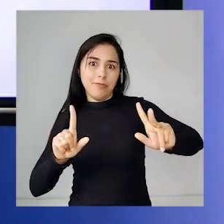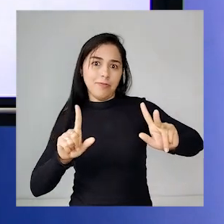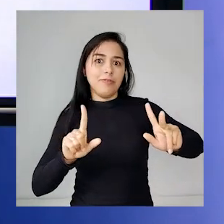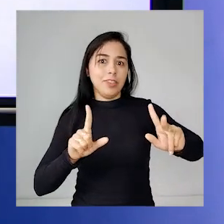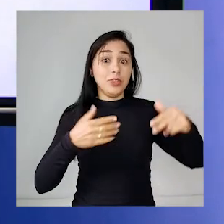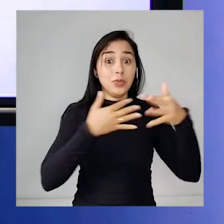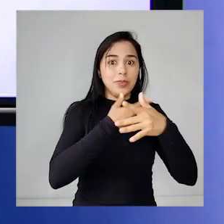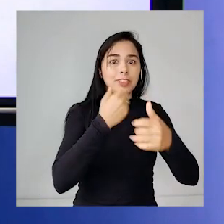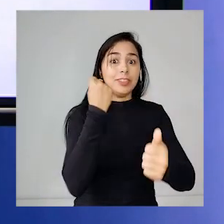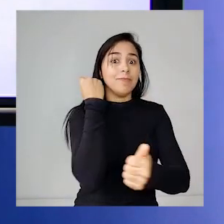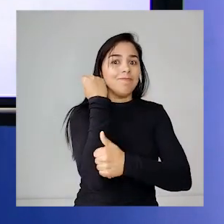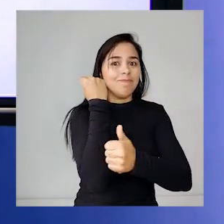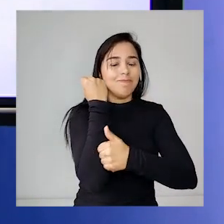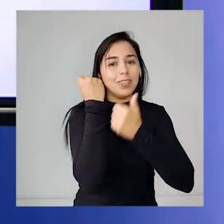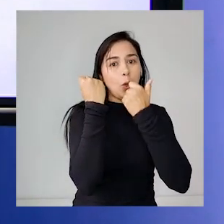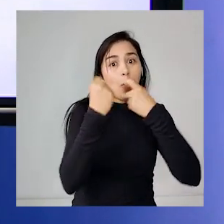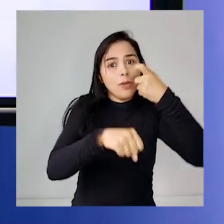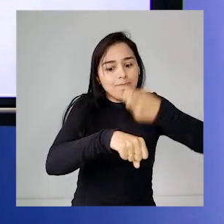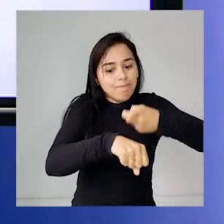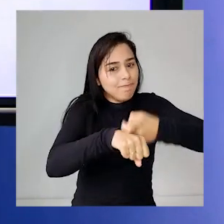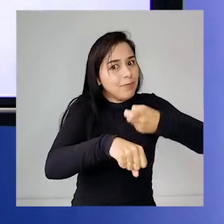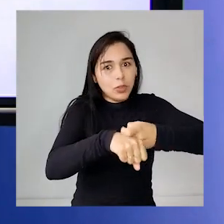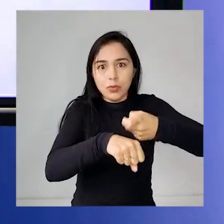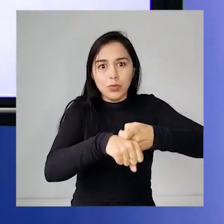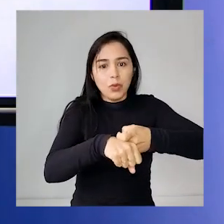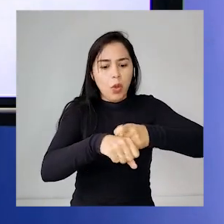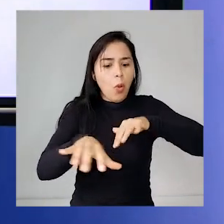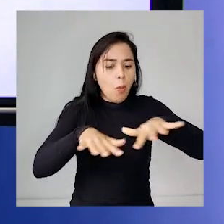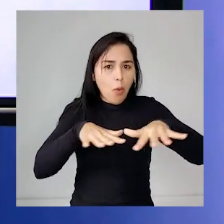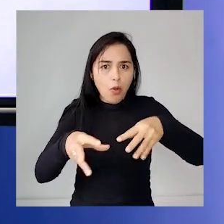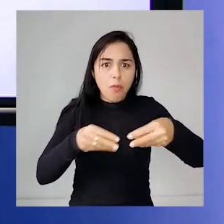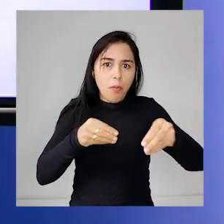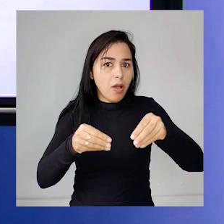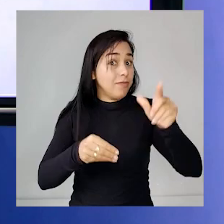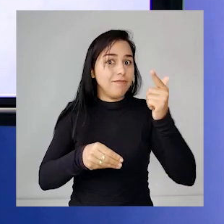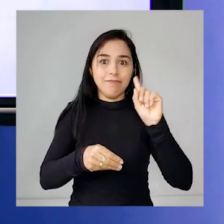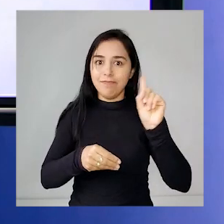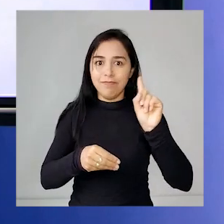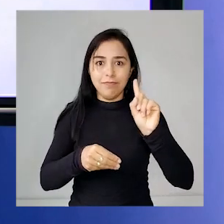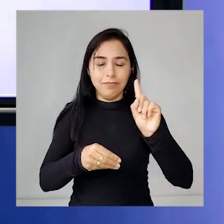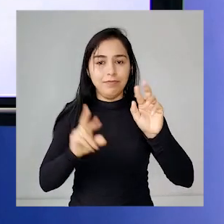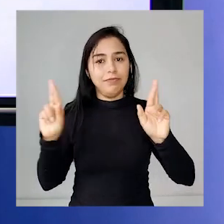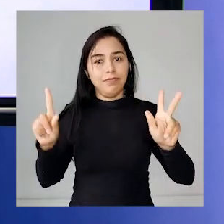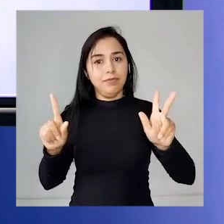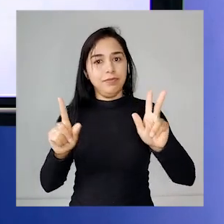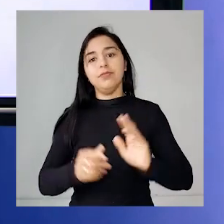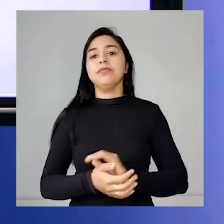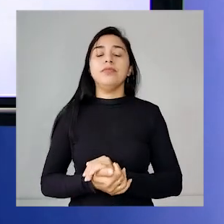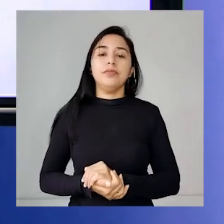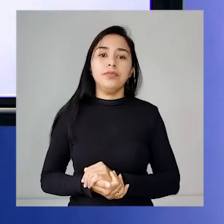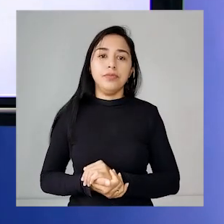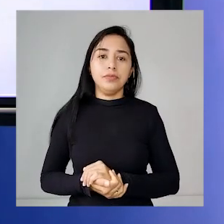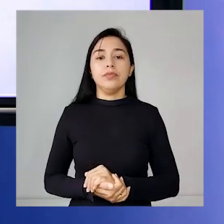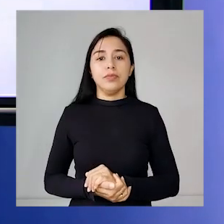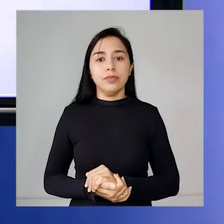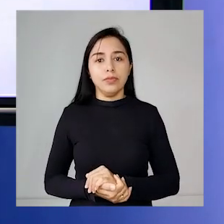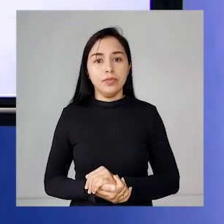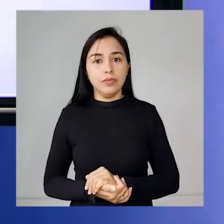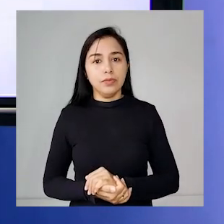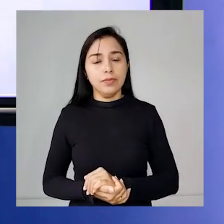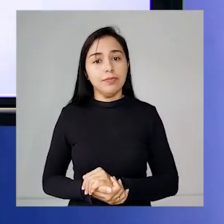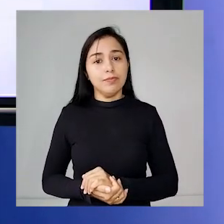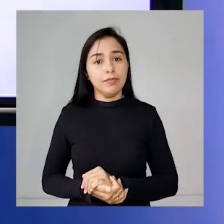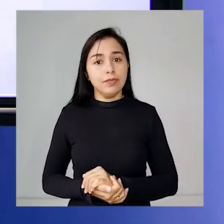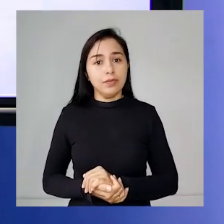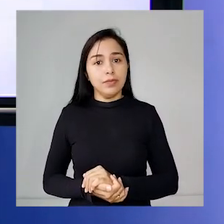ele não tem aquela movimentação que tem o tecido cartilaginoso. Sobre a